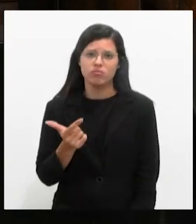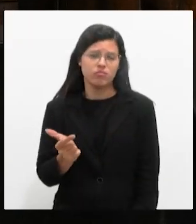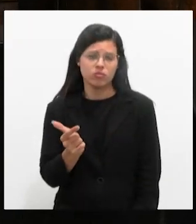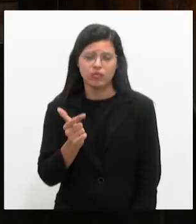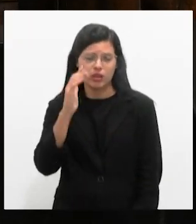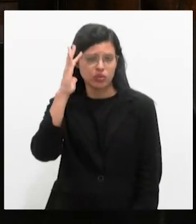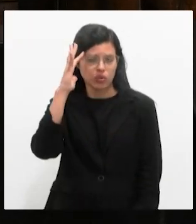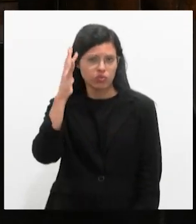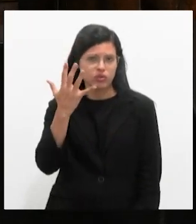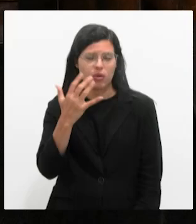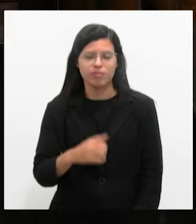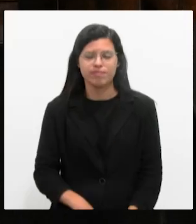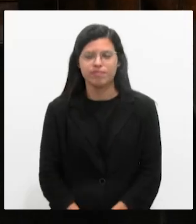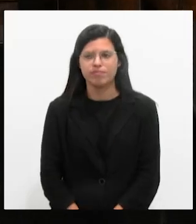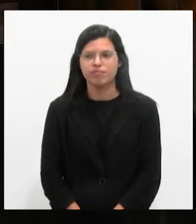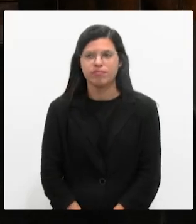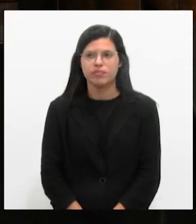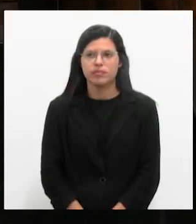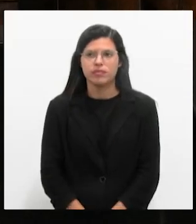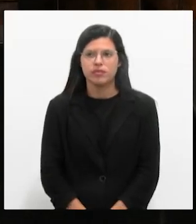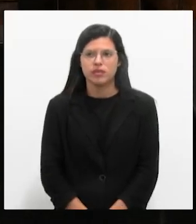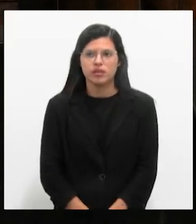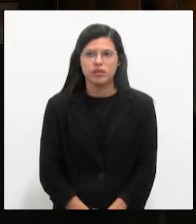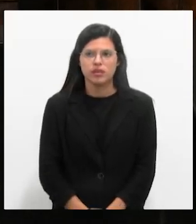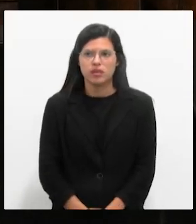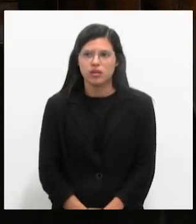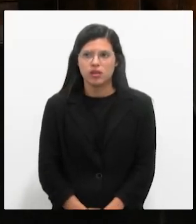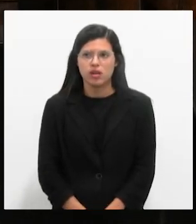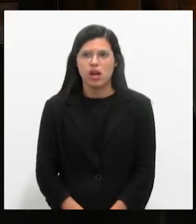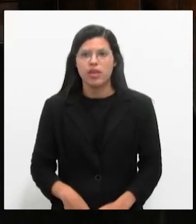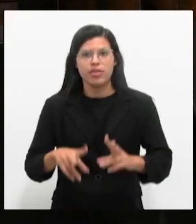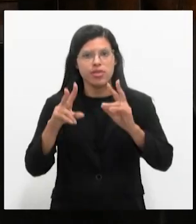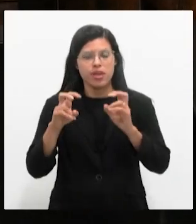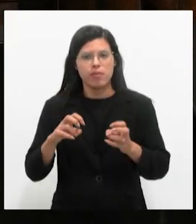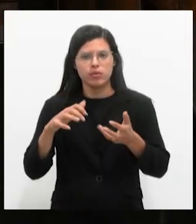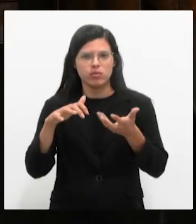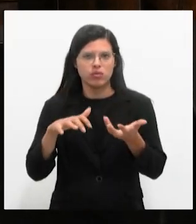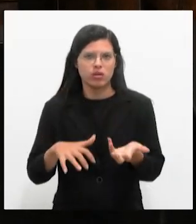horizonte. E aí você vai para a pauta do Congresso Nacional.